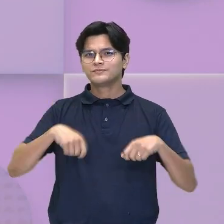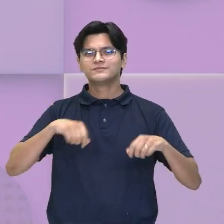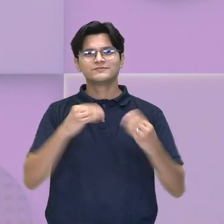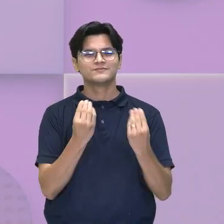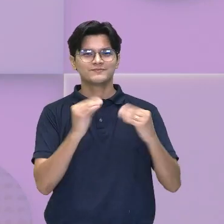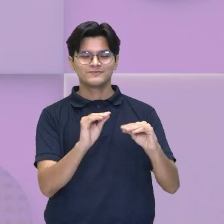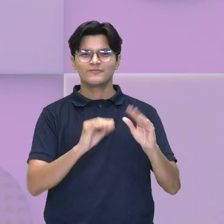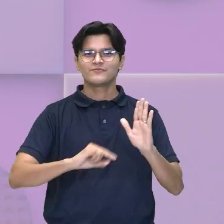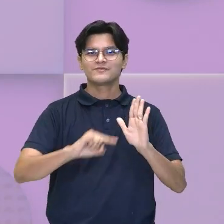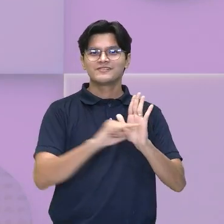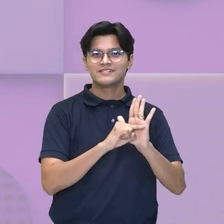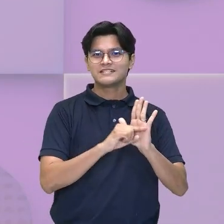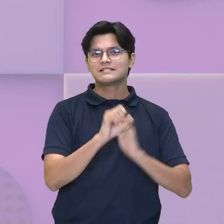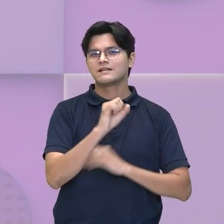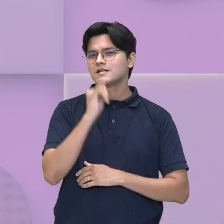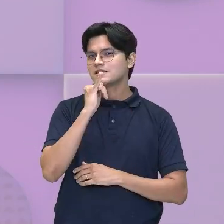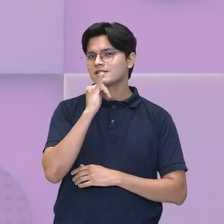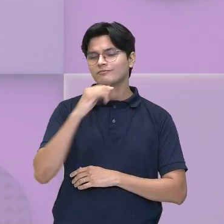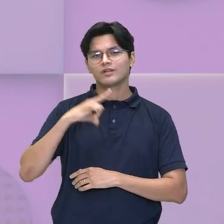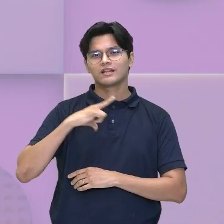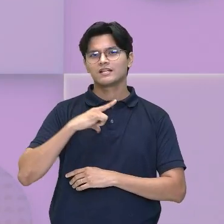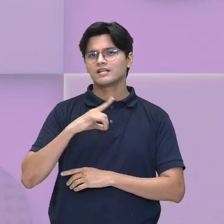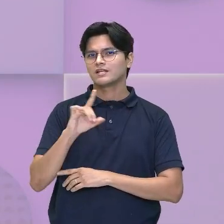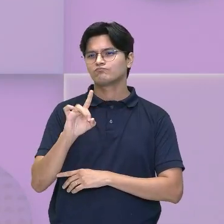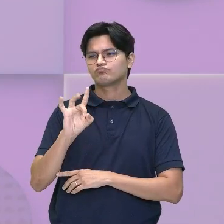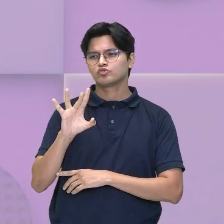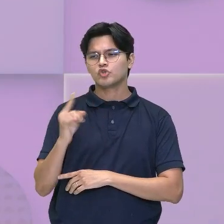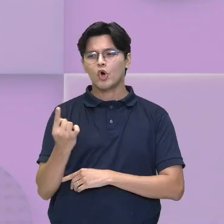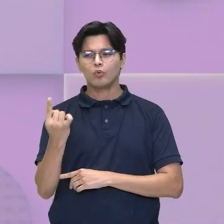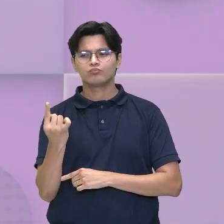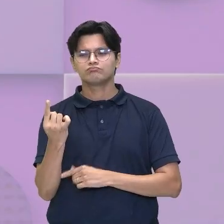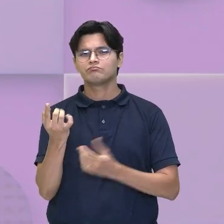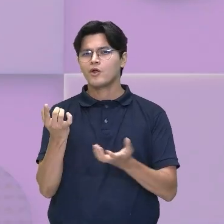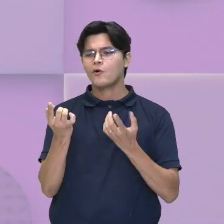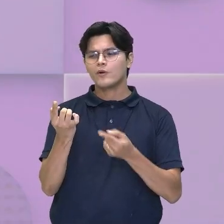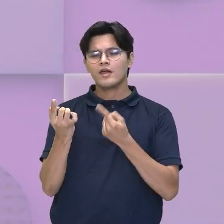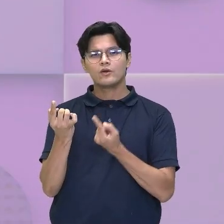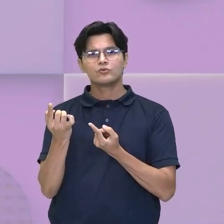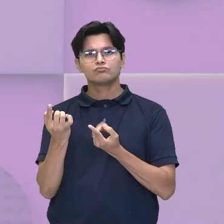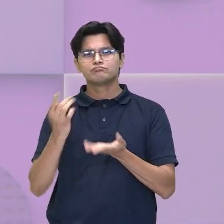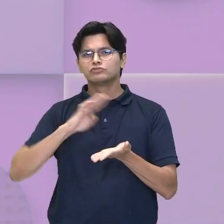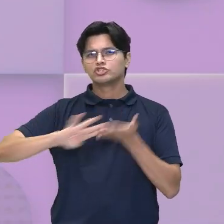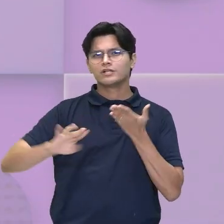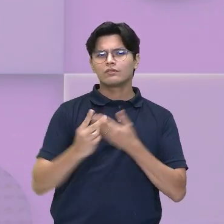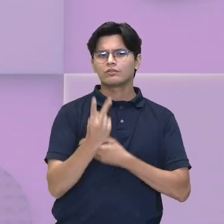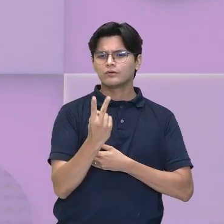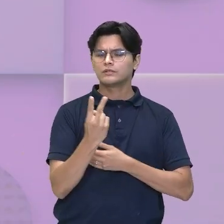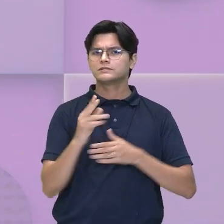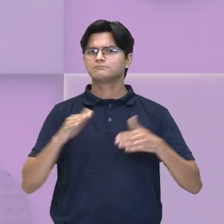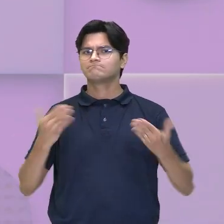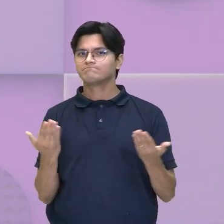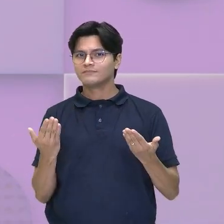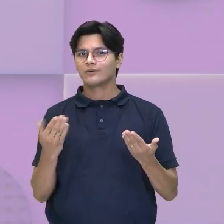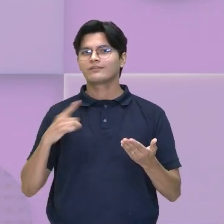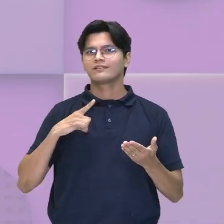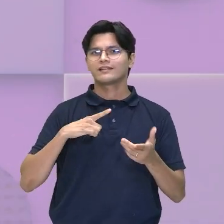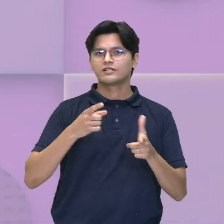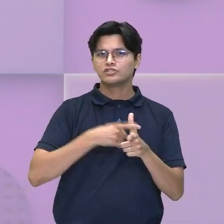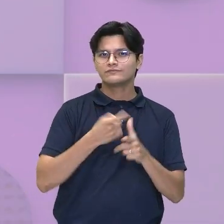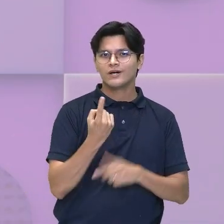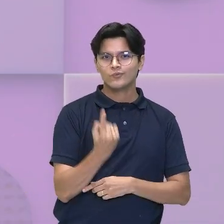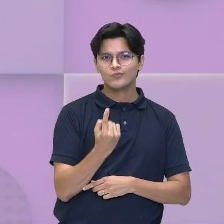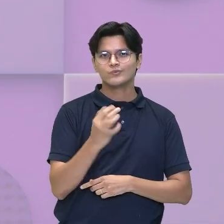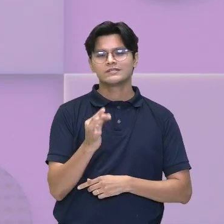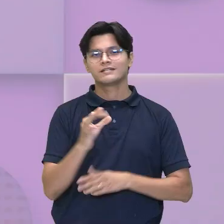eu quero tirar 2, significa que eu vou ficar devendo 1. Então, agora vai ficar menos